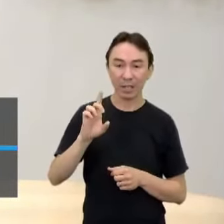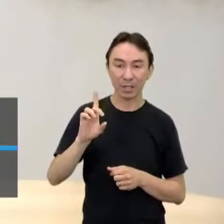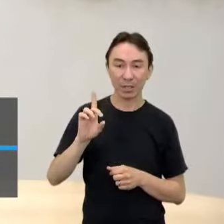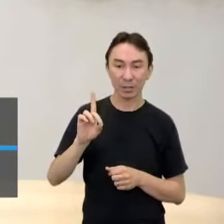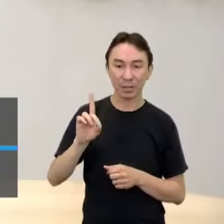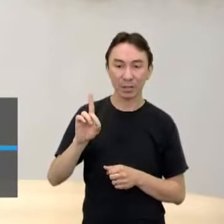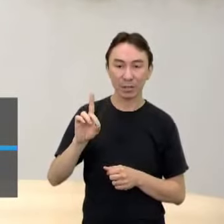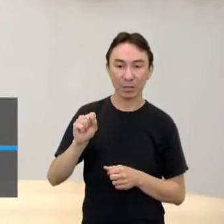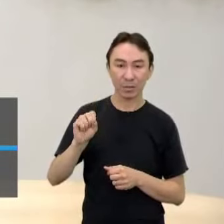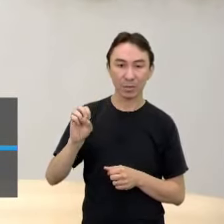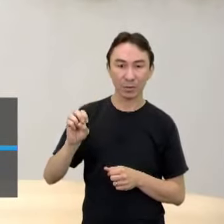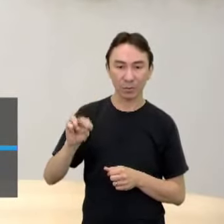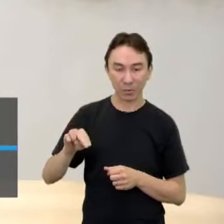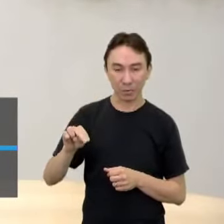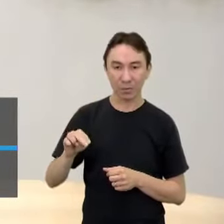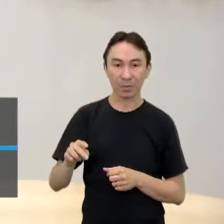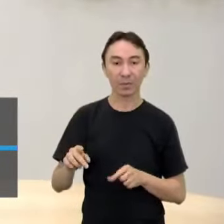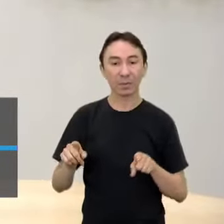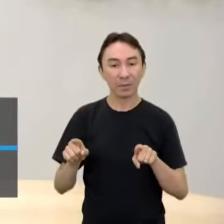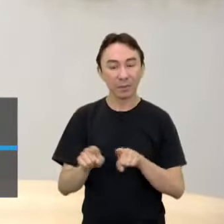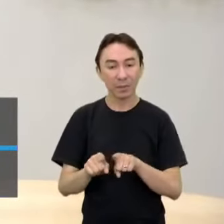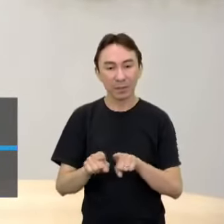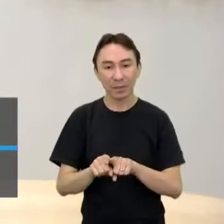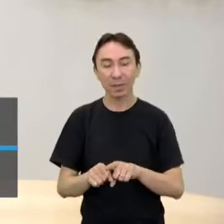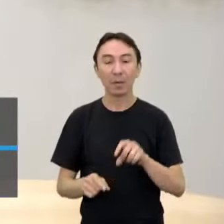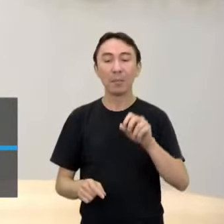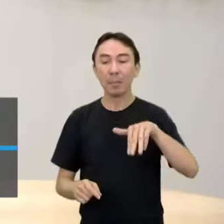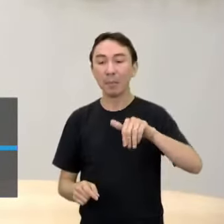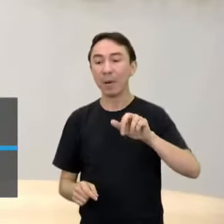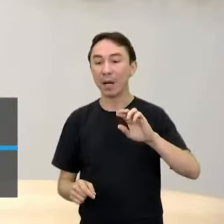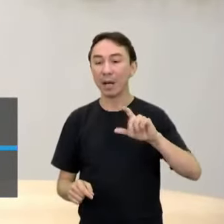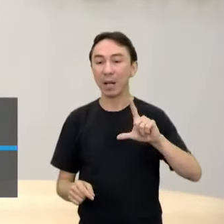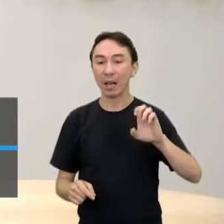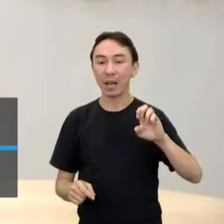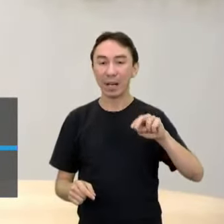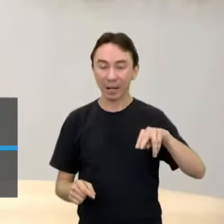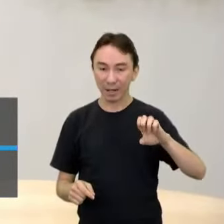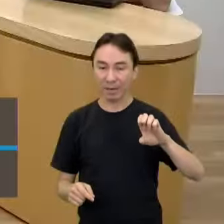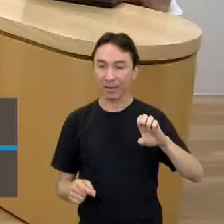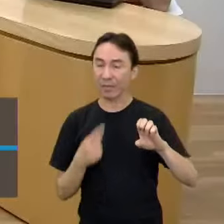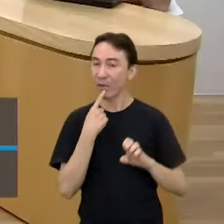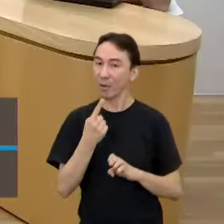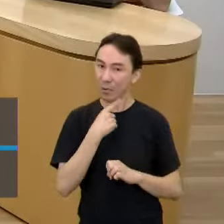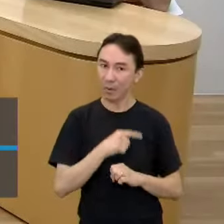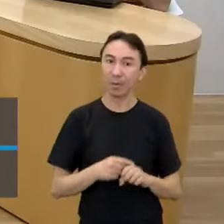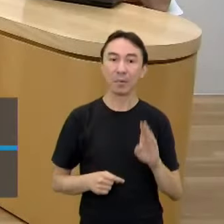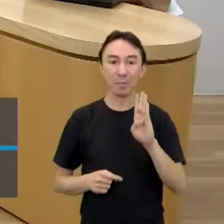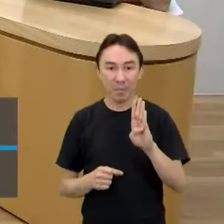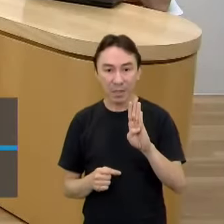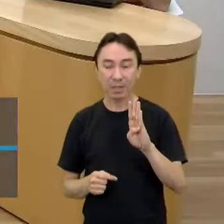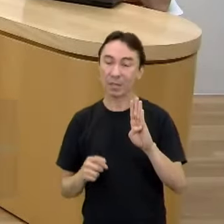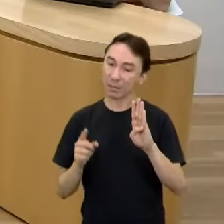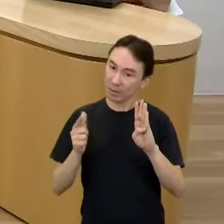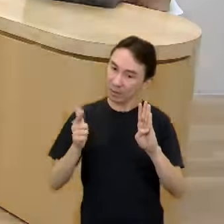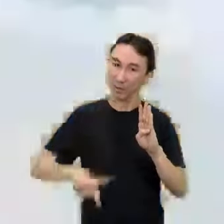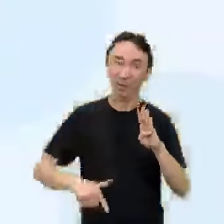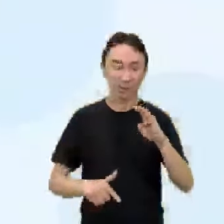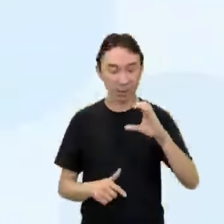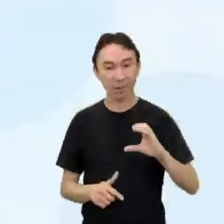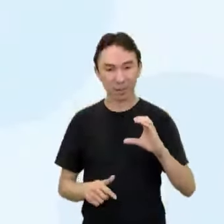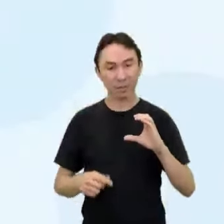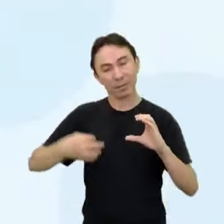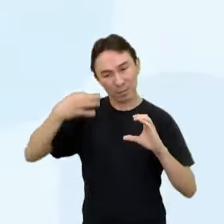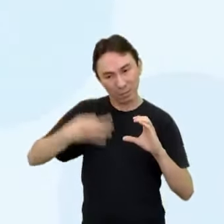mas do exercício anterior, mas a Pro Marlene respondeu B and C. B and C, correct, that's the answer on the screen. Essas